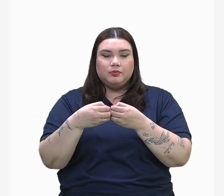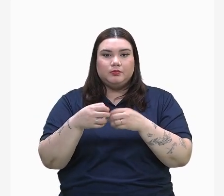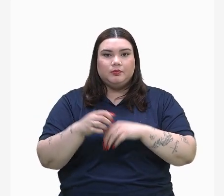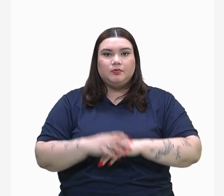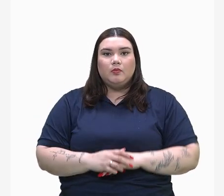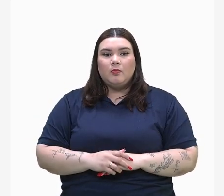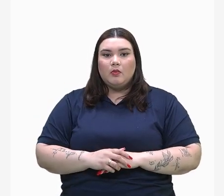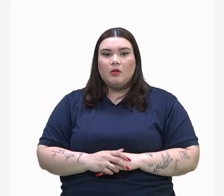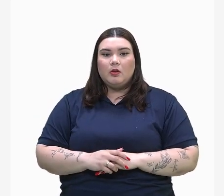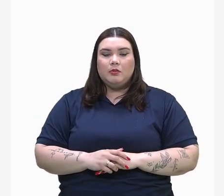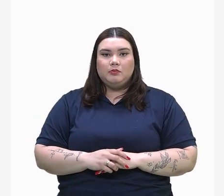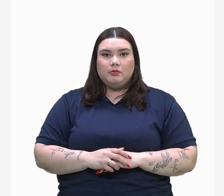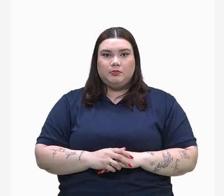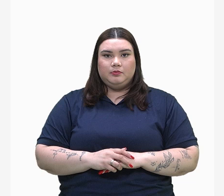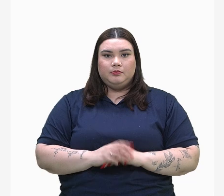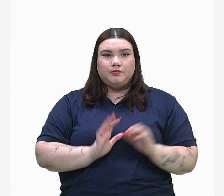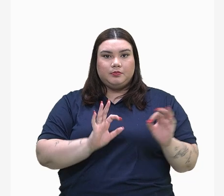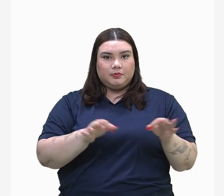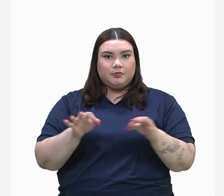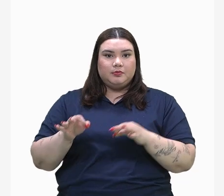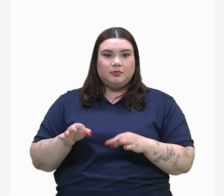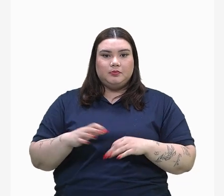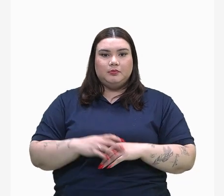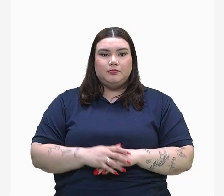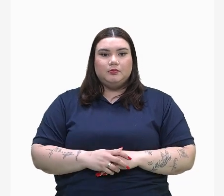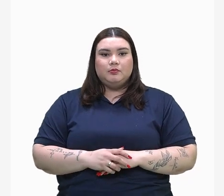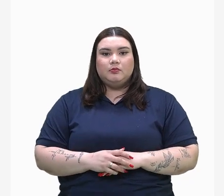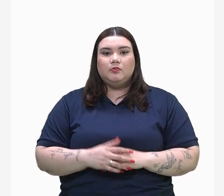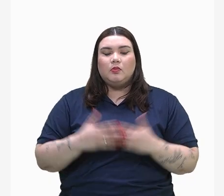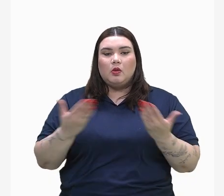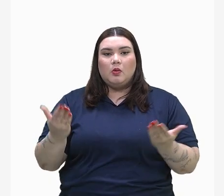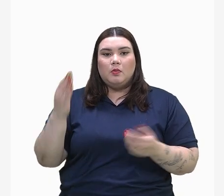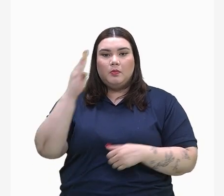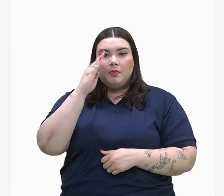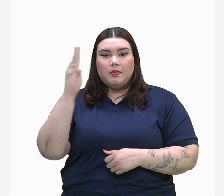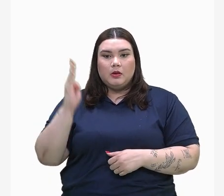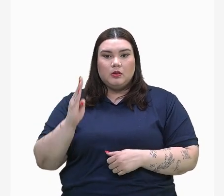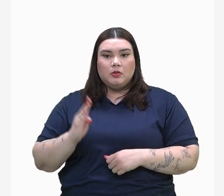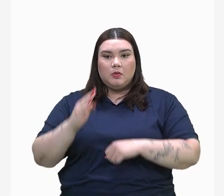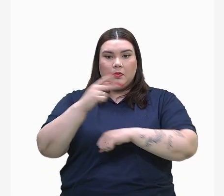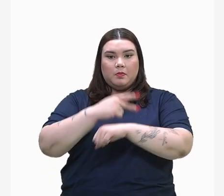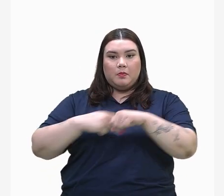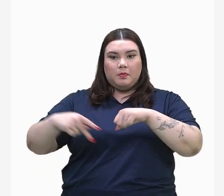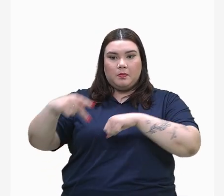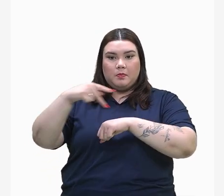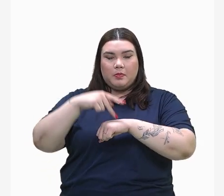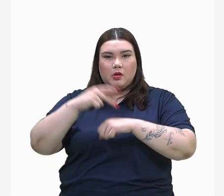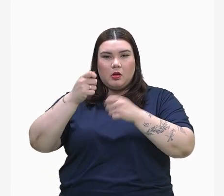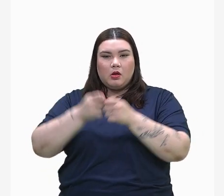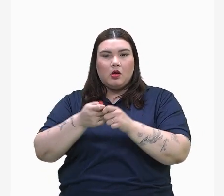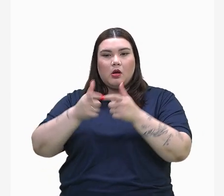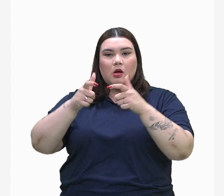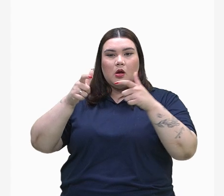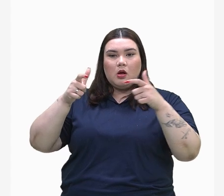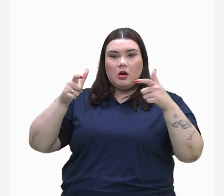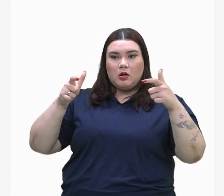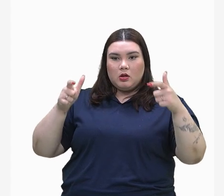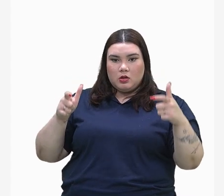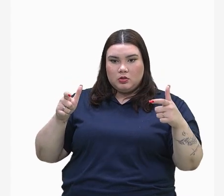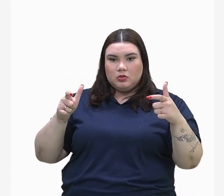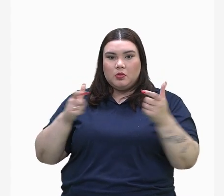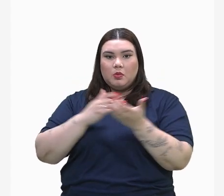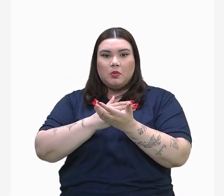bilaterais com os países vizinhos. O Brasil, por ser um país bastante extenso, né, começa a